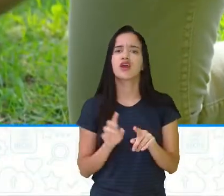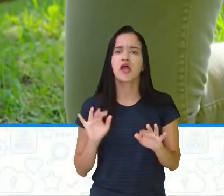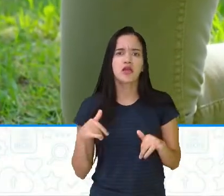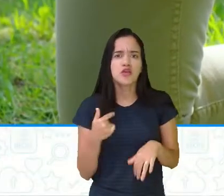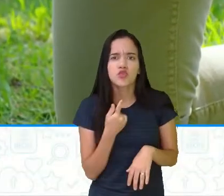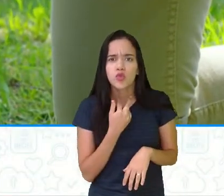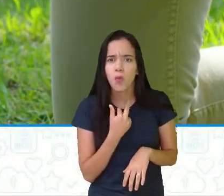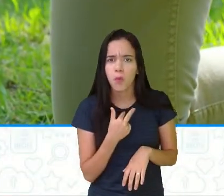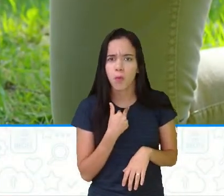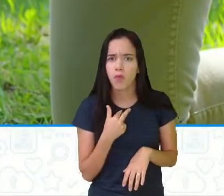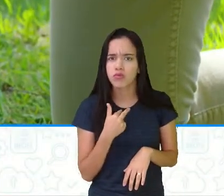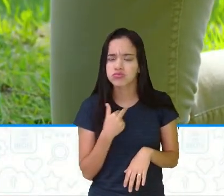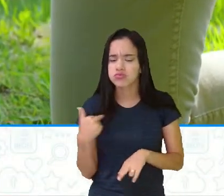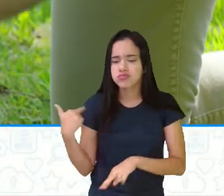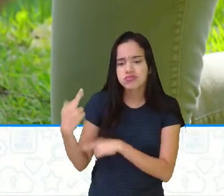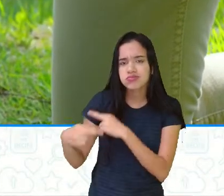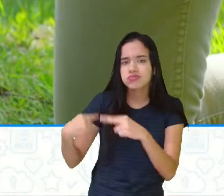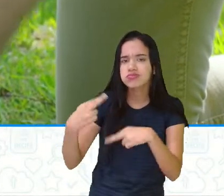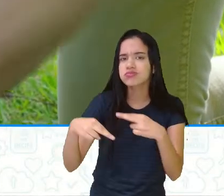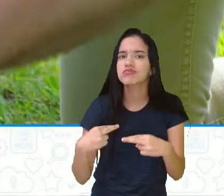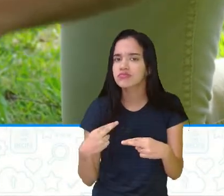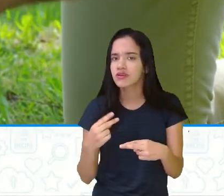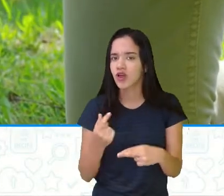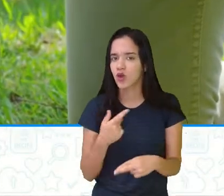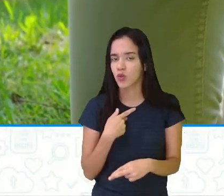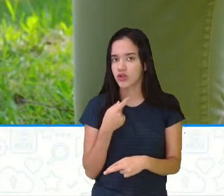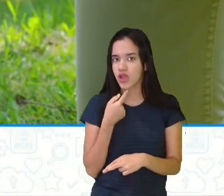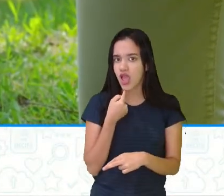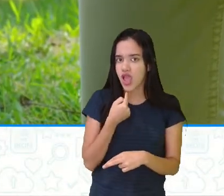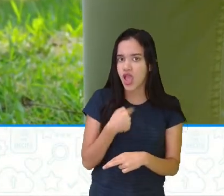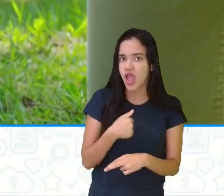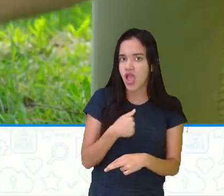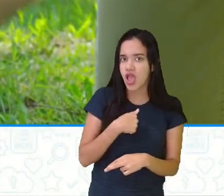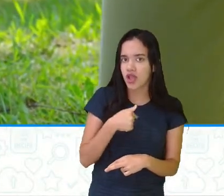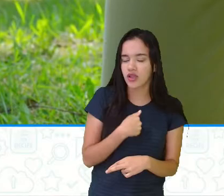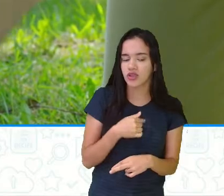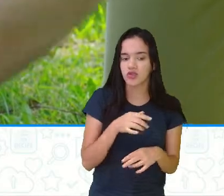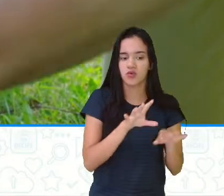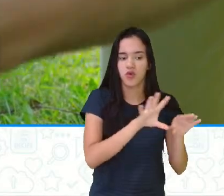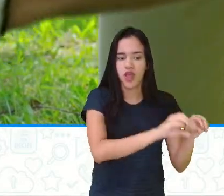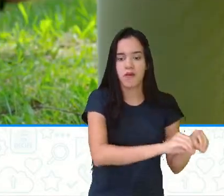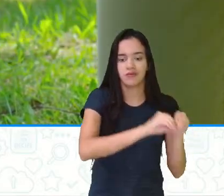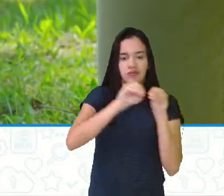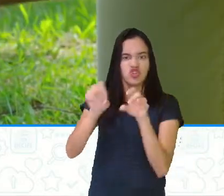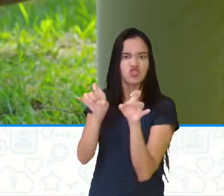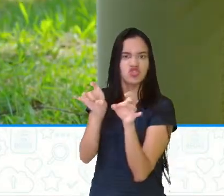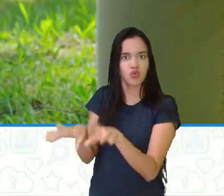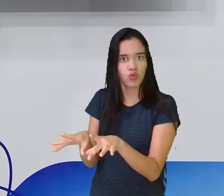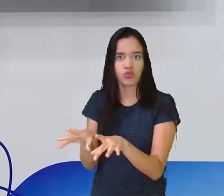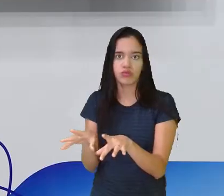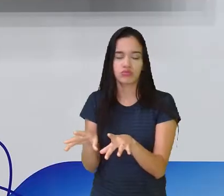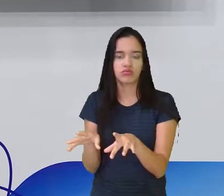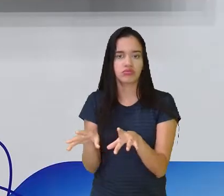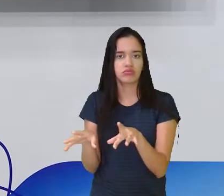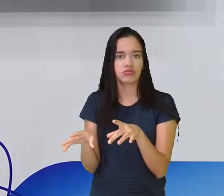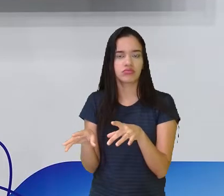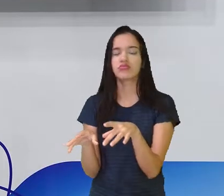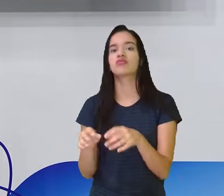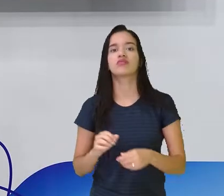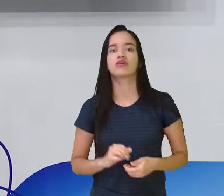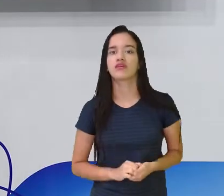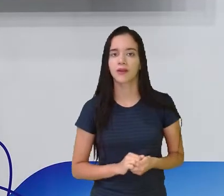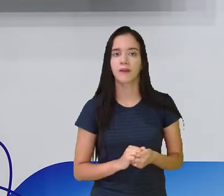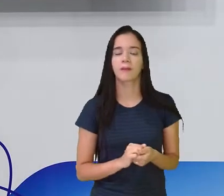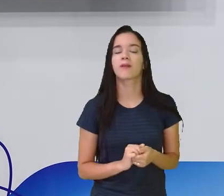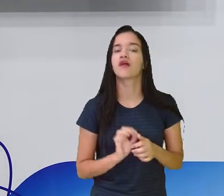não posso reaproveitar aquilo que eu iria jogar fora? Será que eu não posso reciclar aquilo que eu iria